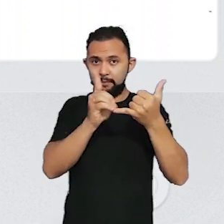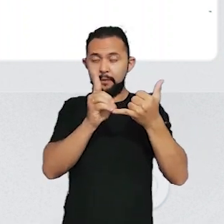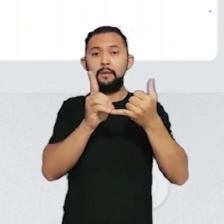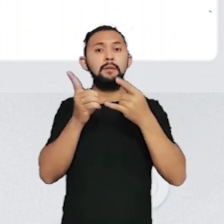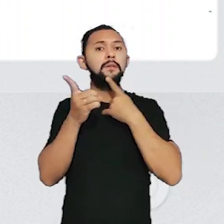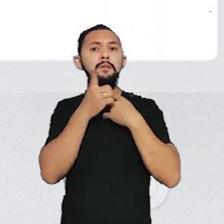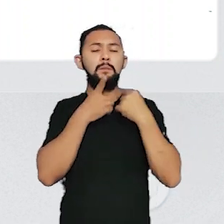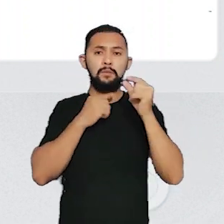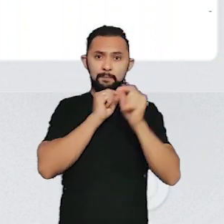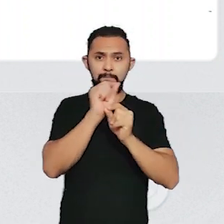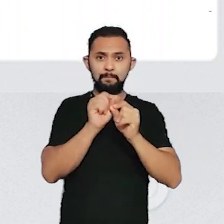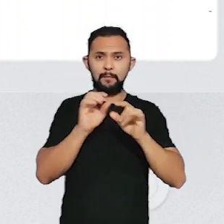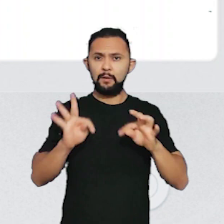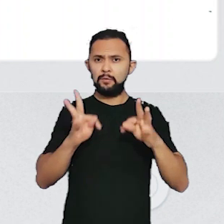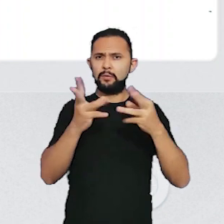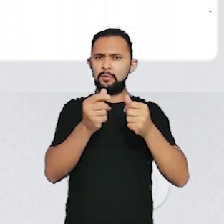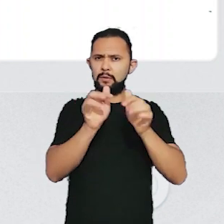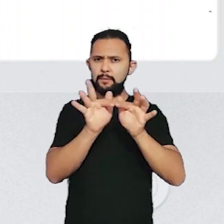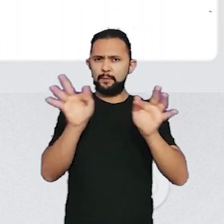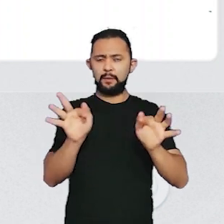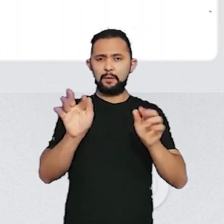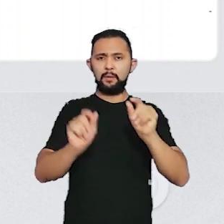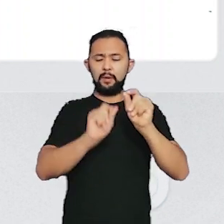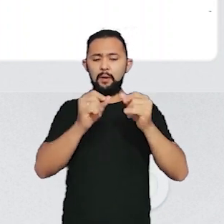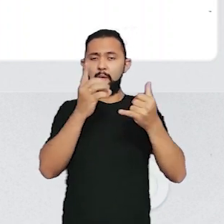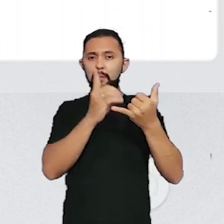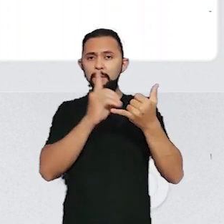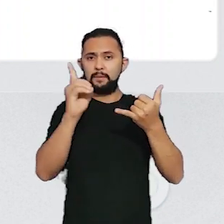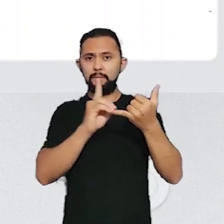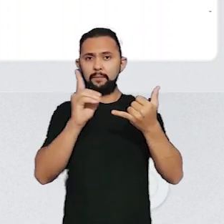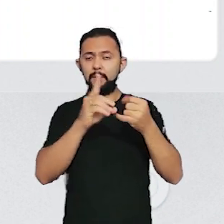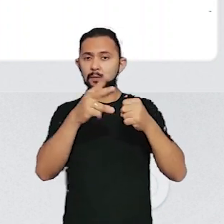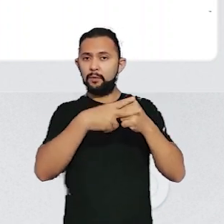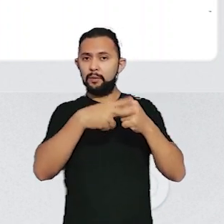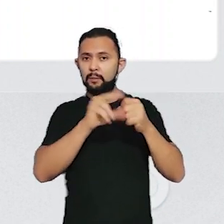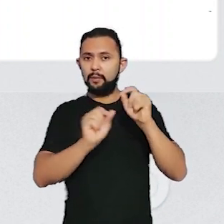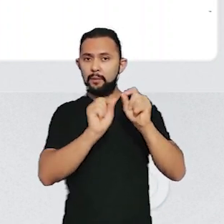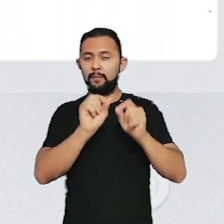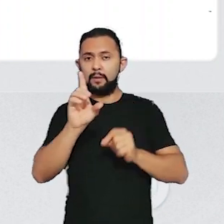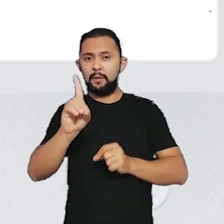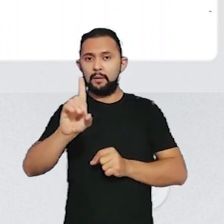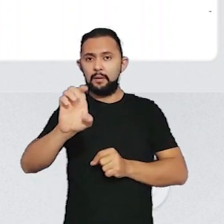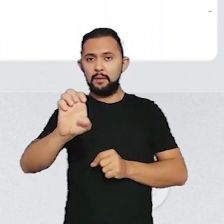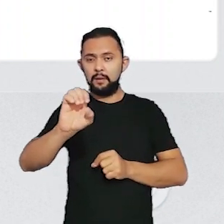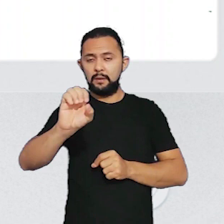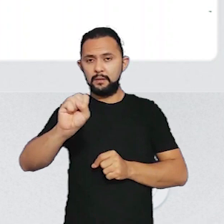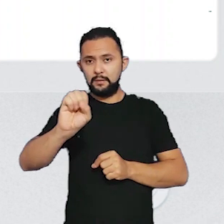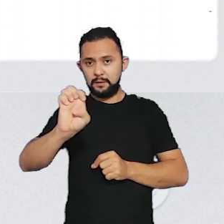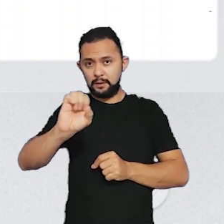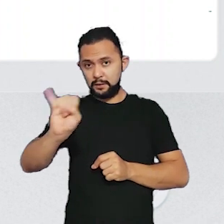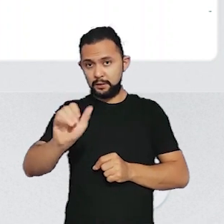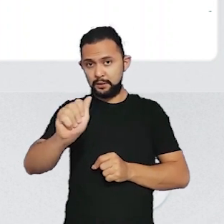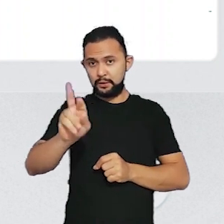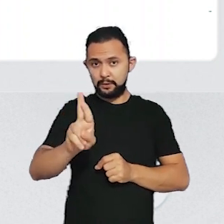seja boa. Toda a oração funciona como objeto direto do verbo desejar, tá bom? Então, por isso que ela vai